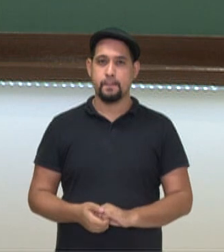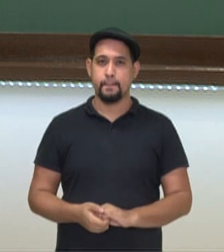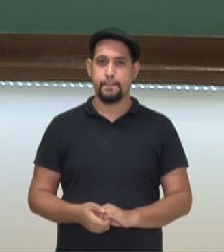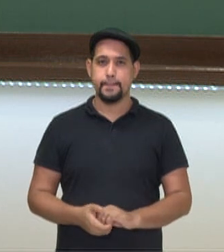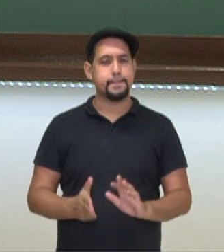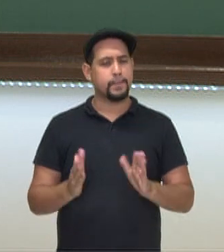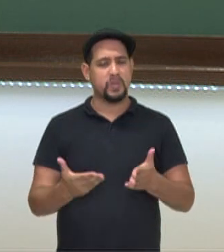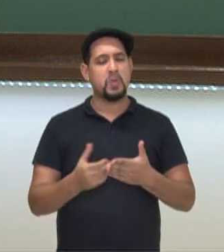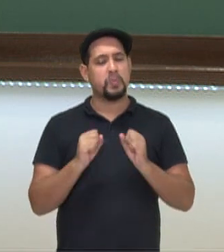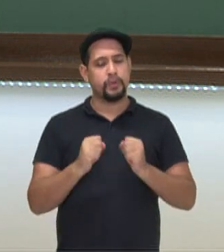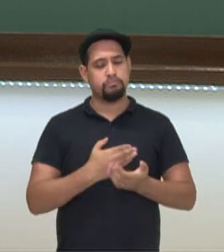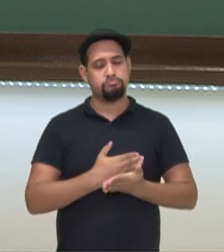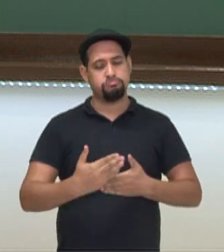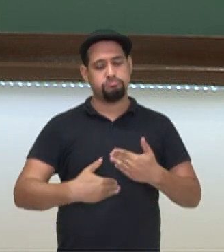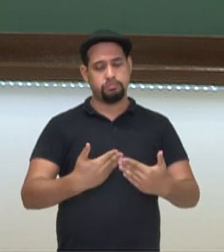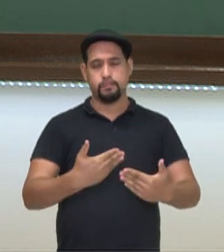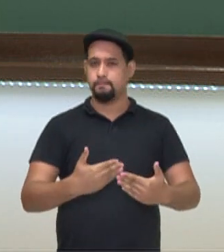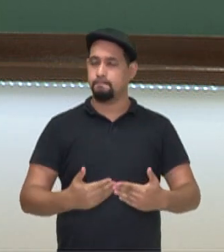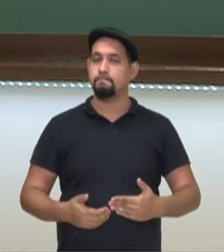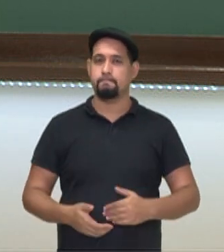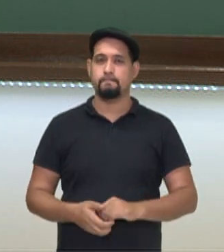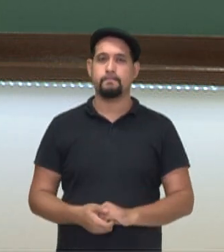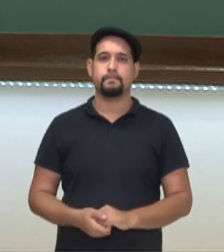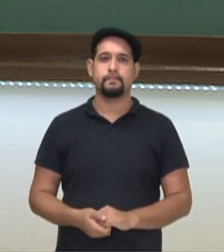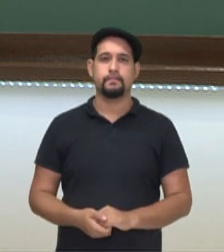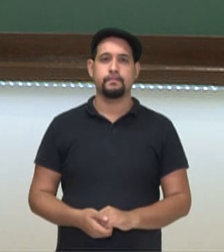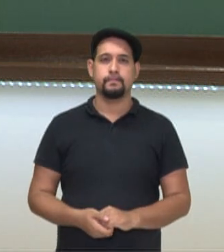Então agora a gente pode continuar.